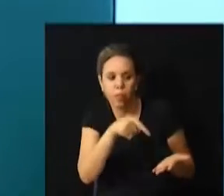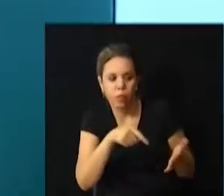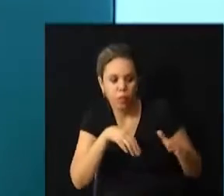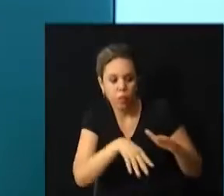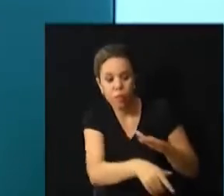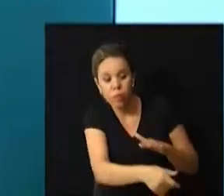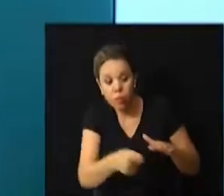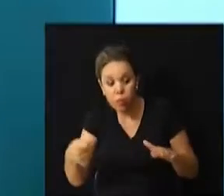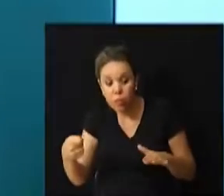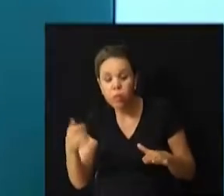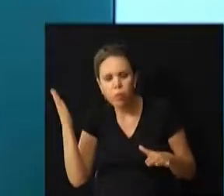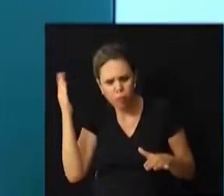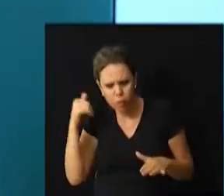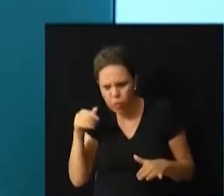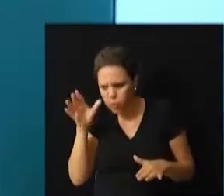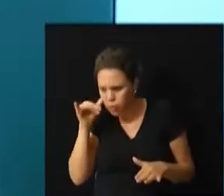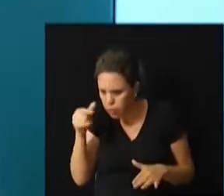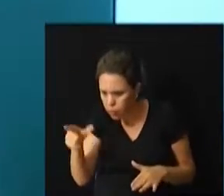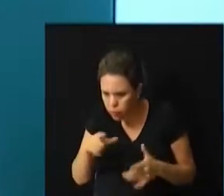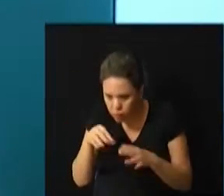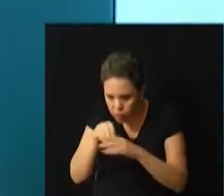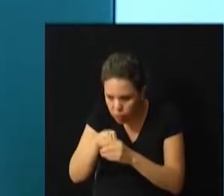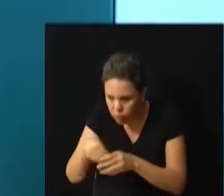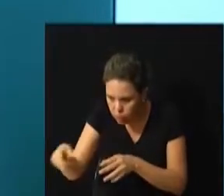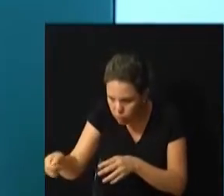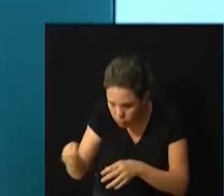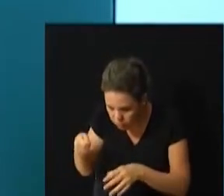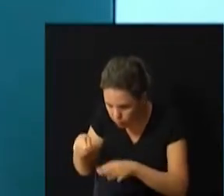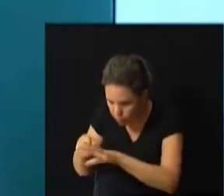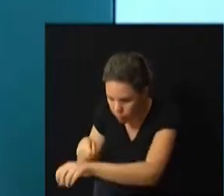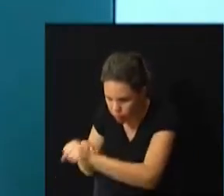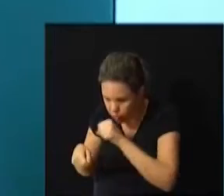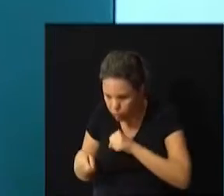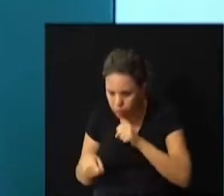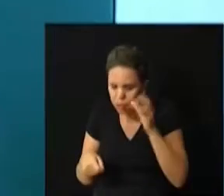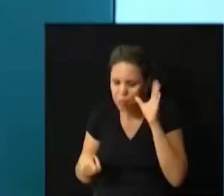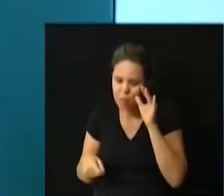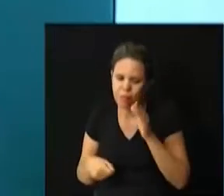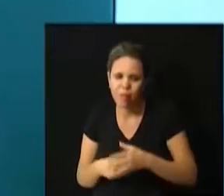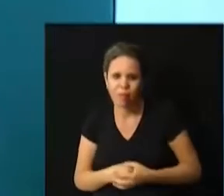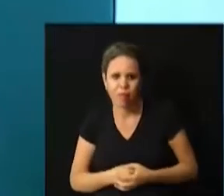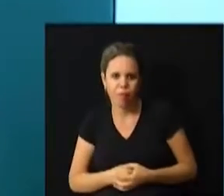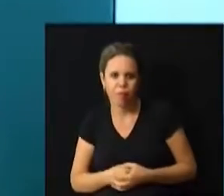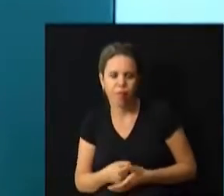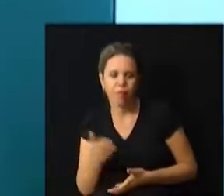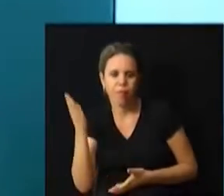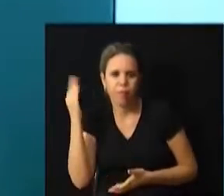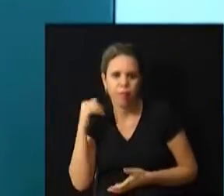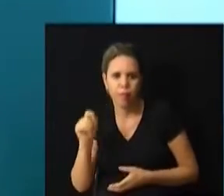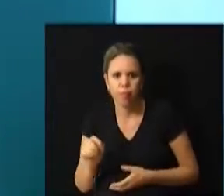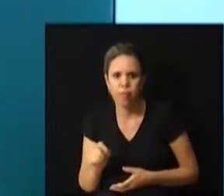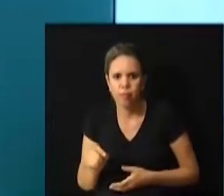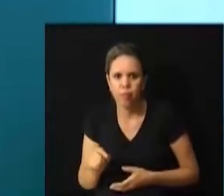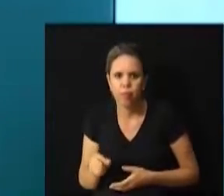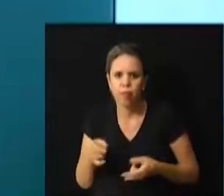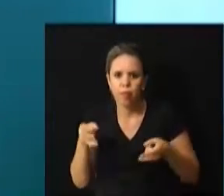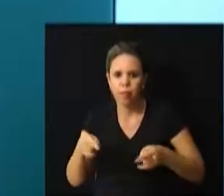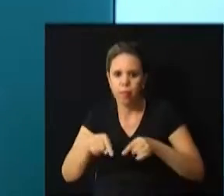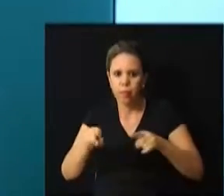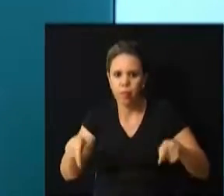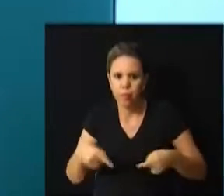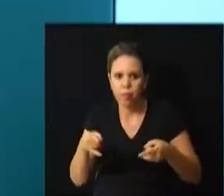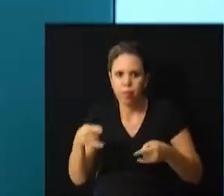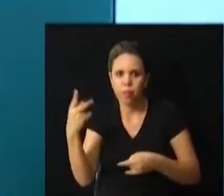definir, falar, aquilo é uma gaveta, mas ela sabe que tem uma coisa lá que abre que ela vai lá pegar, né? Ela sabe que